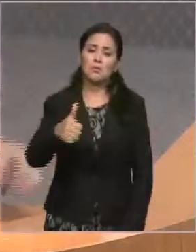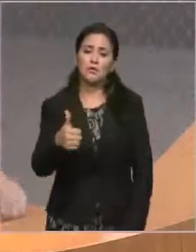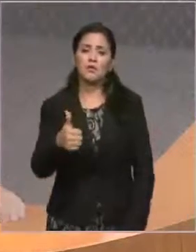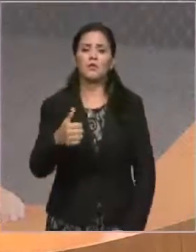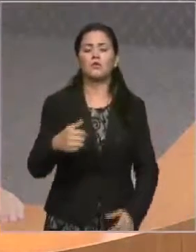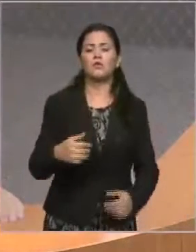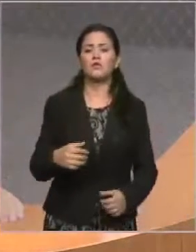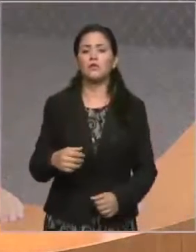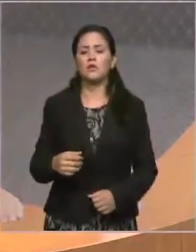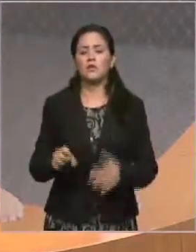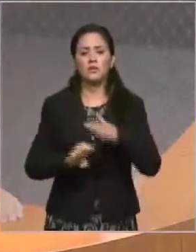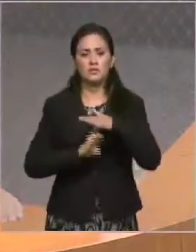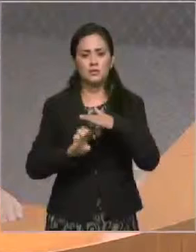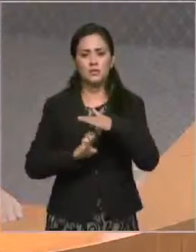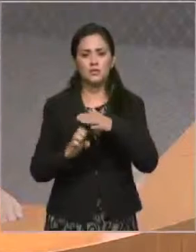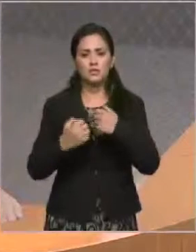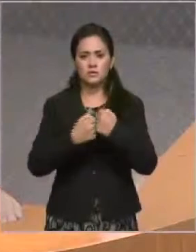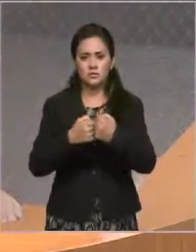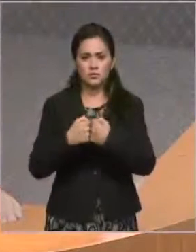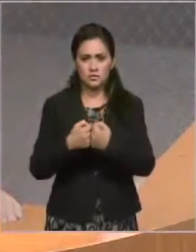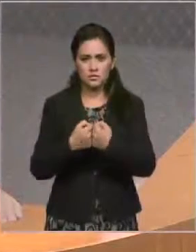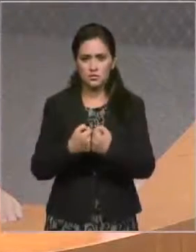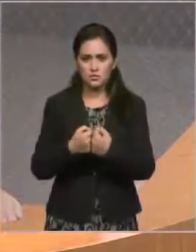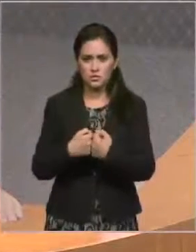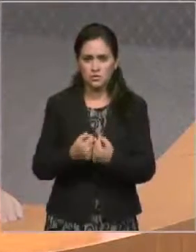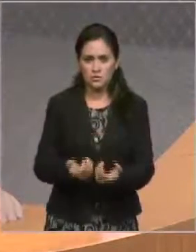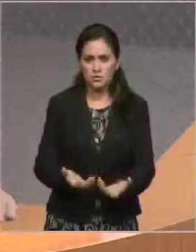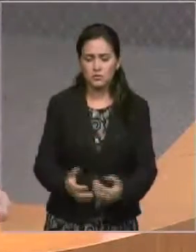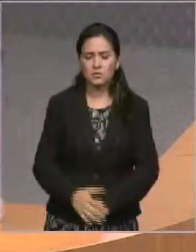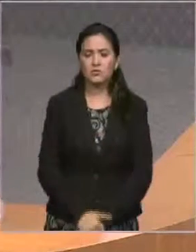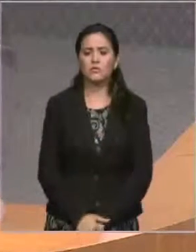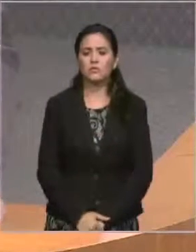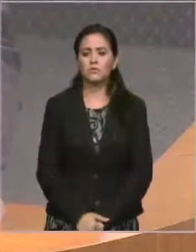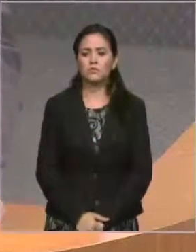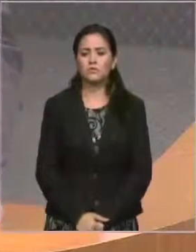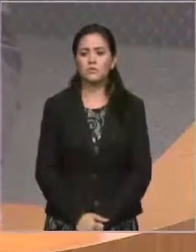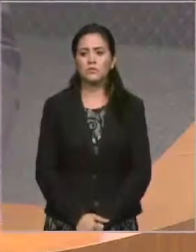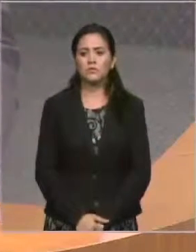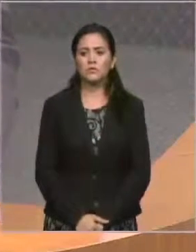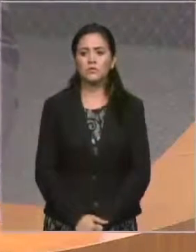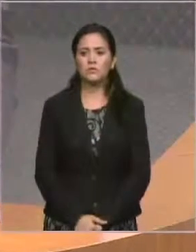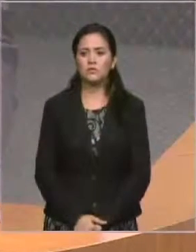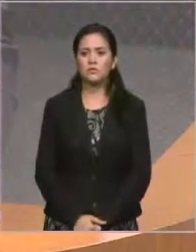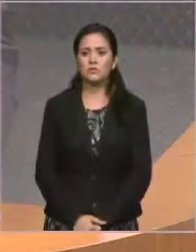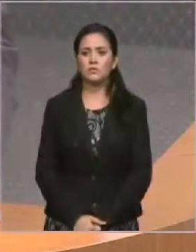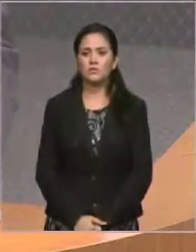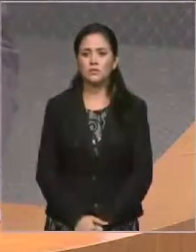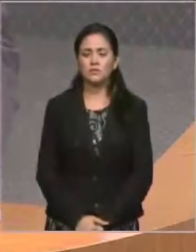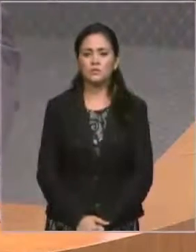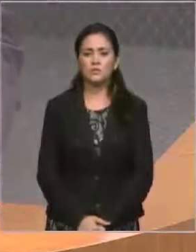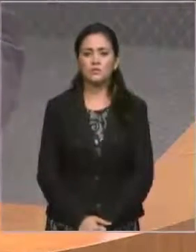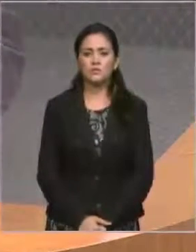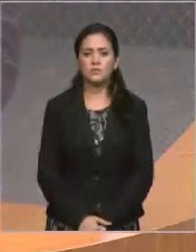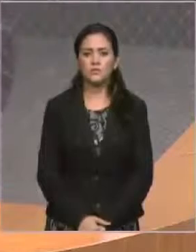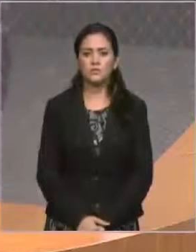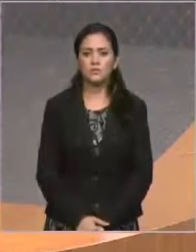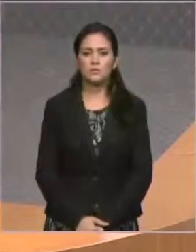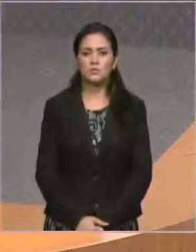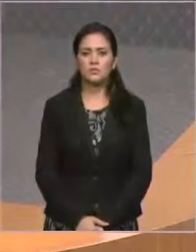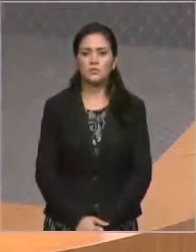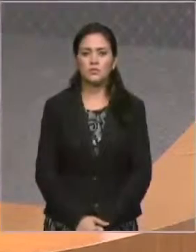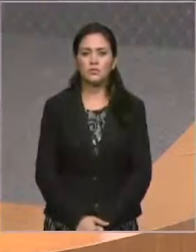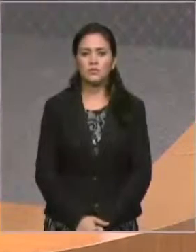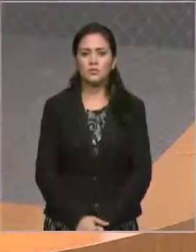Só para finalizar o raciocínio, esse consórcio, com essa nova licitação, garantirá maior